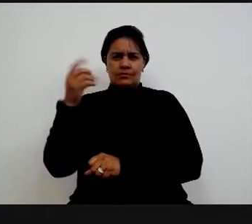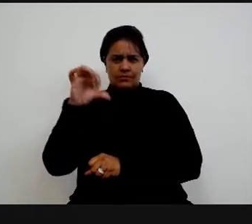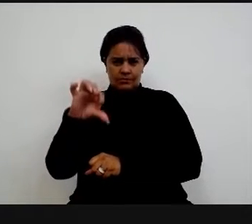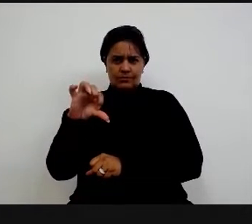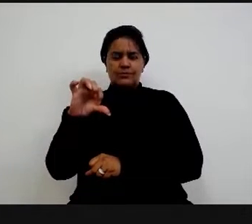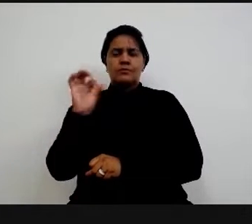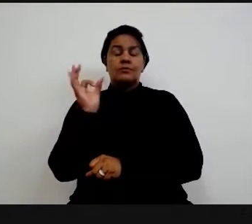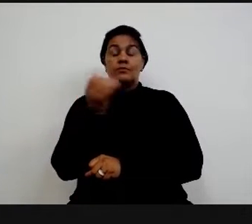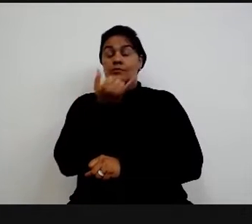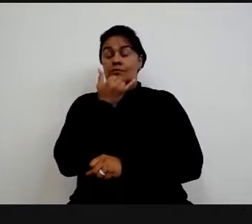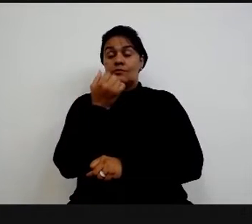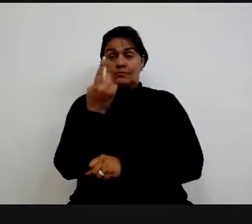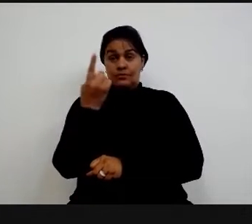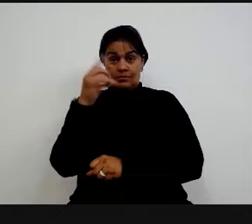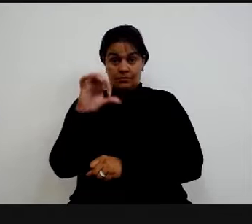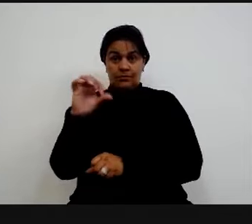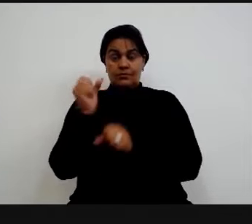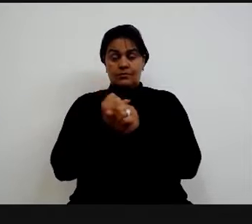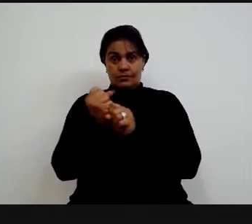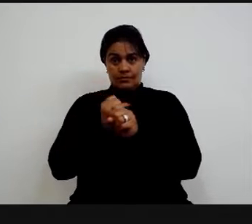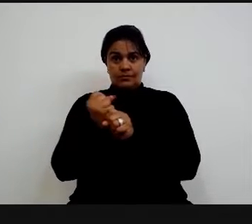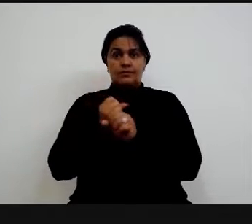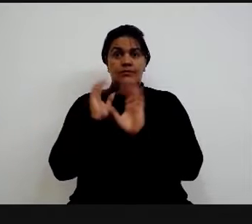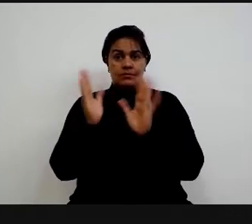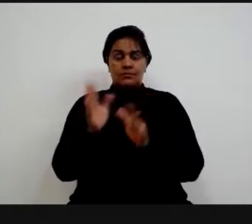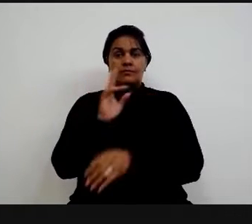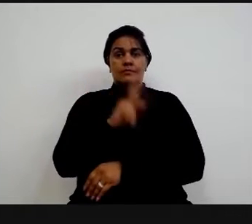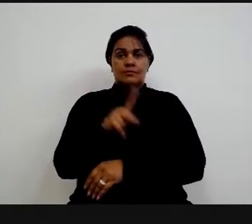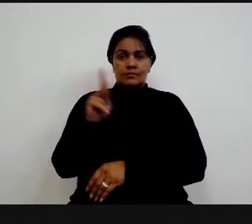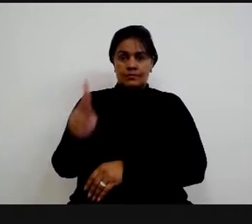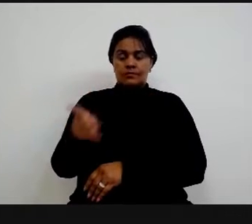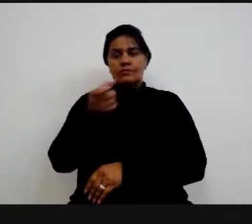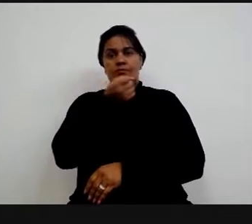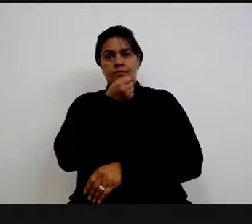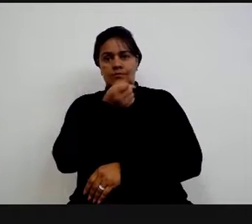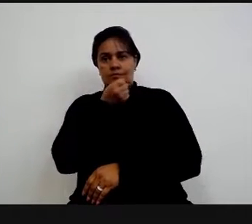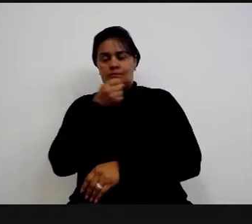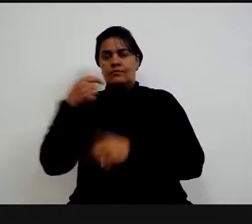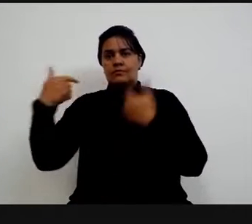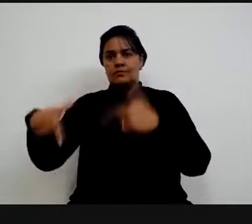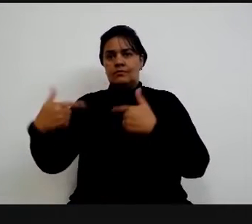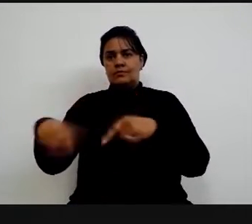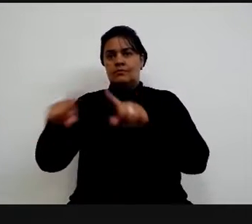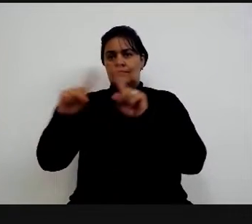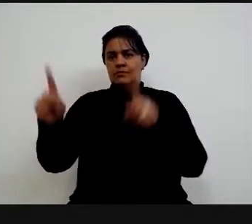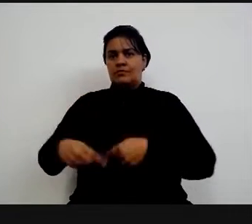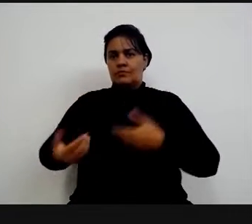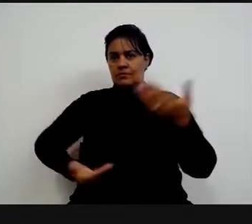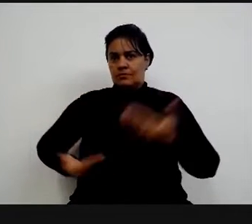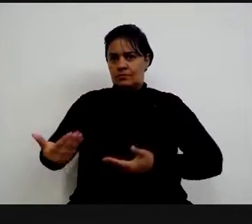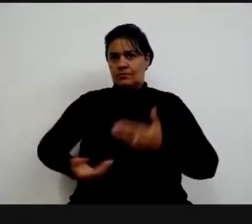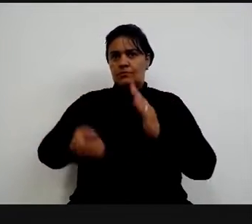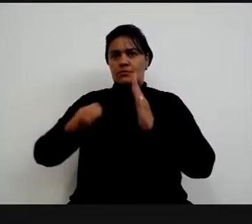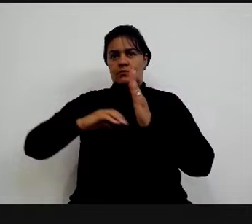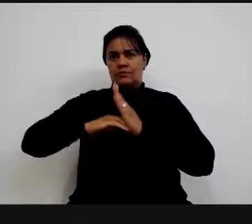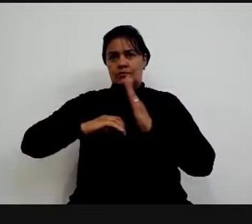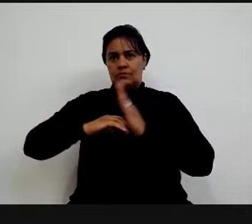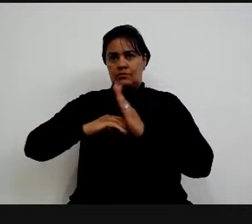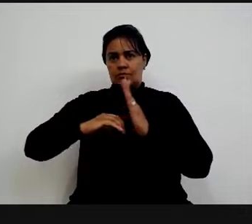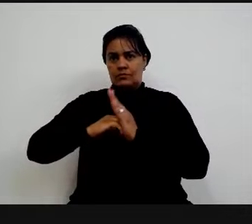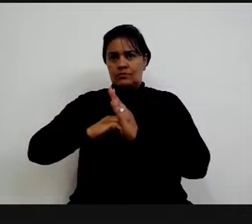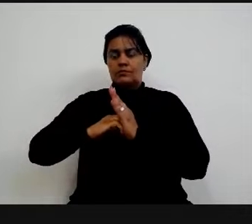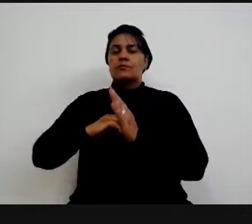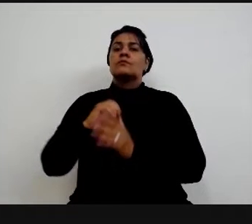de caminhada. Ele é professor, jornalista e também servidor público, servidor do Senado Federal,